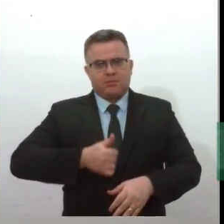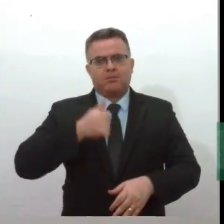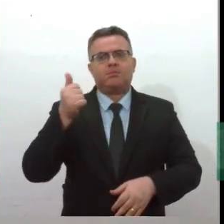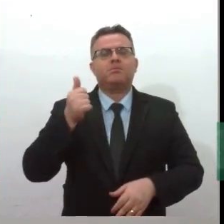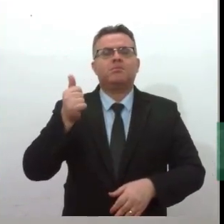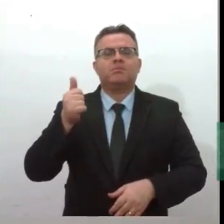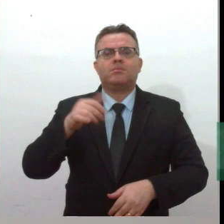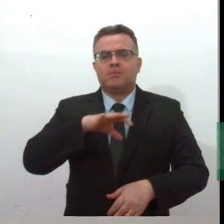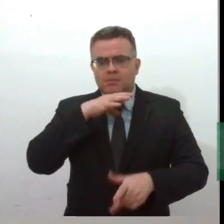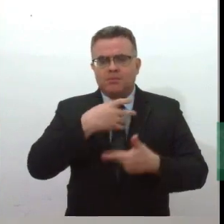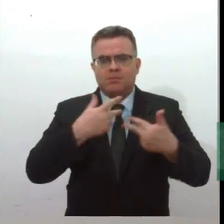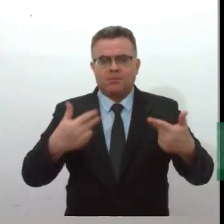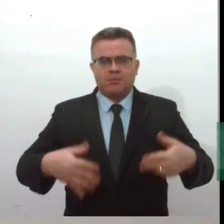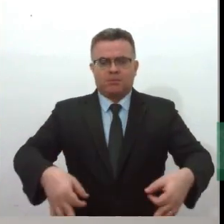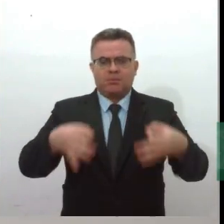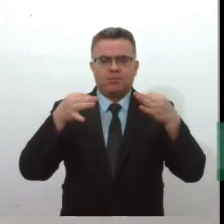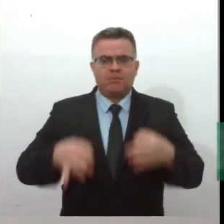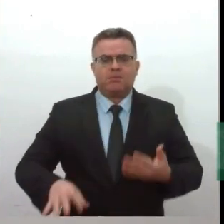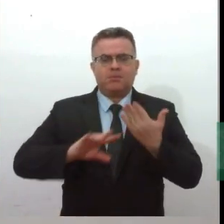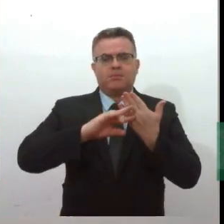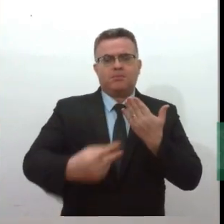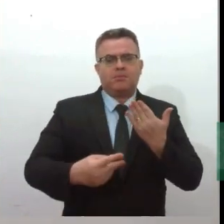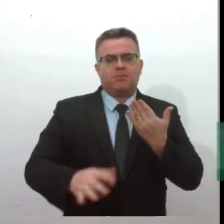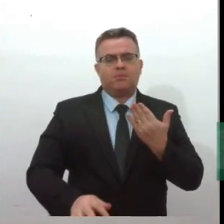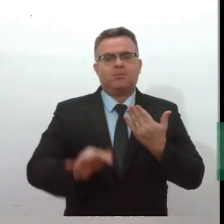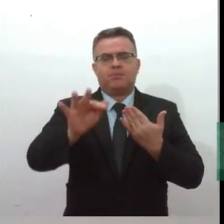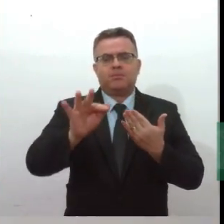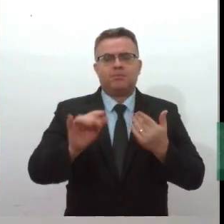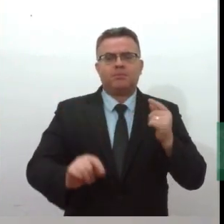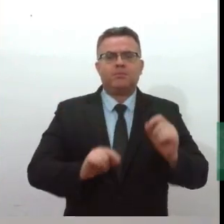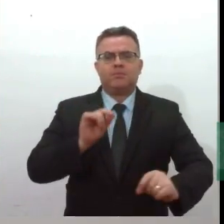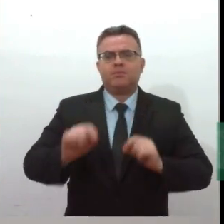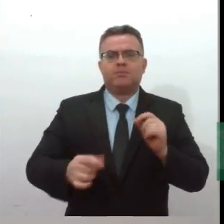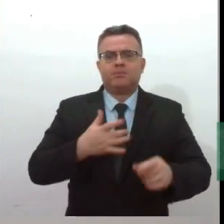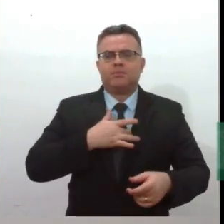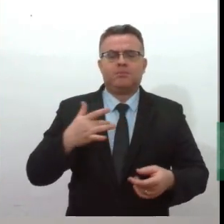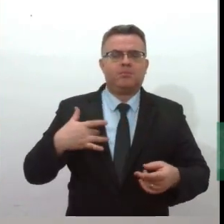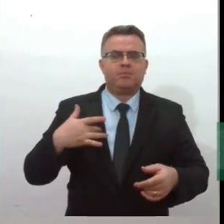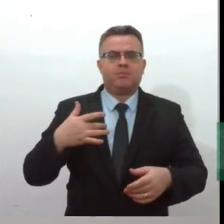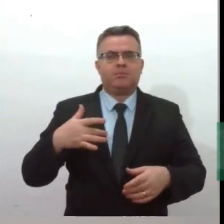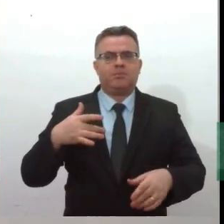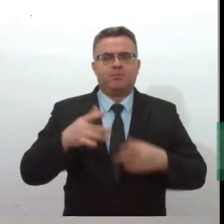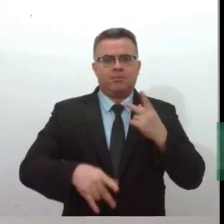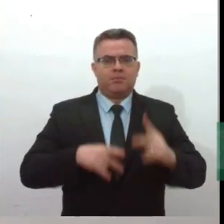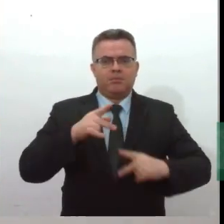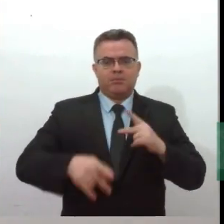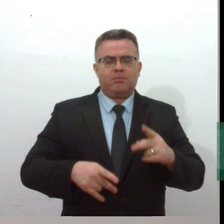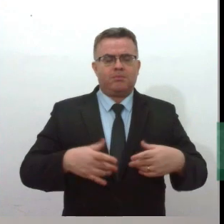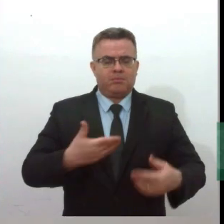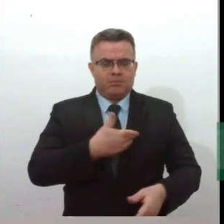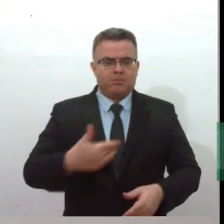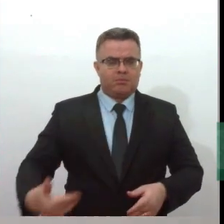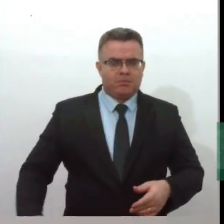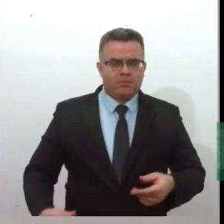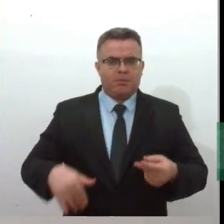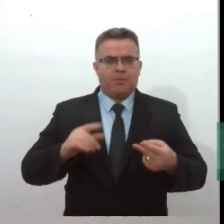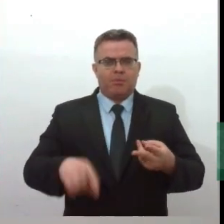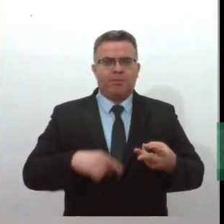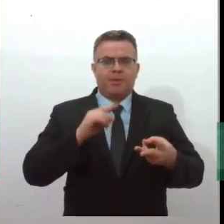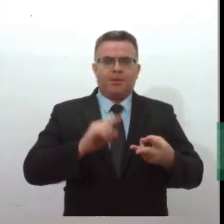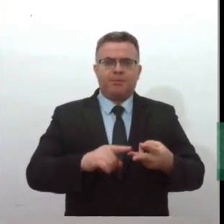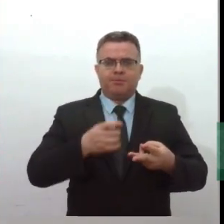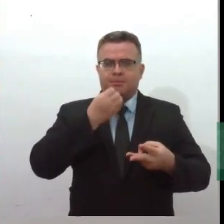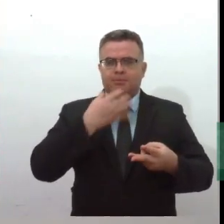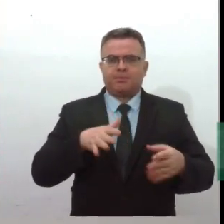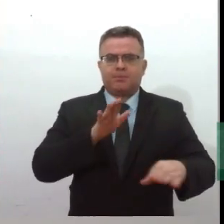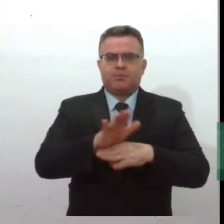animal e consequentemente a gente vai ter o quê saúde pública né a gente vai est trabalhando diretamente para o bem-estar